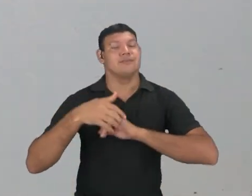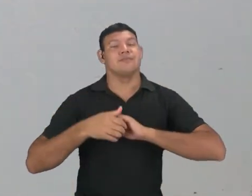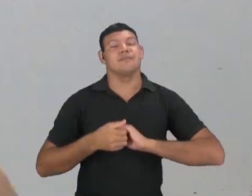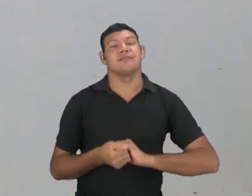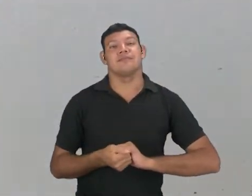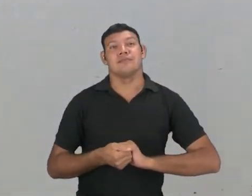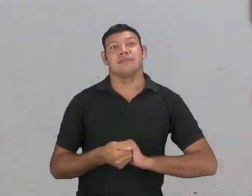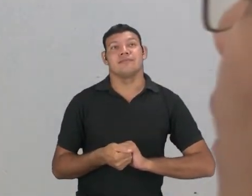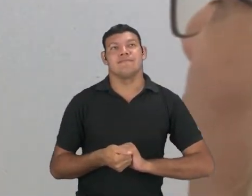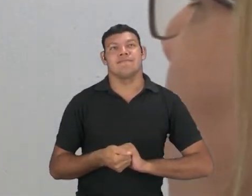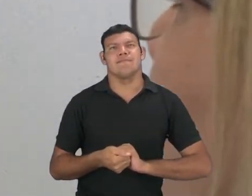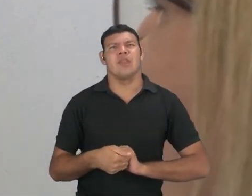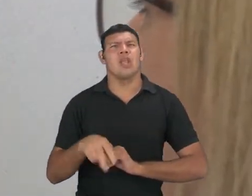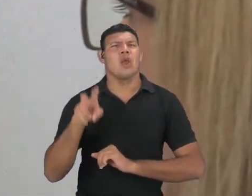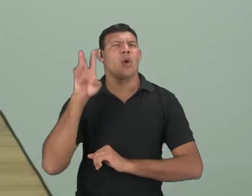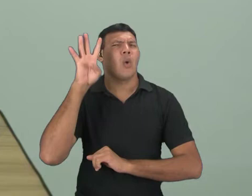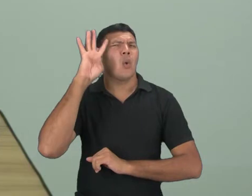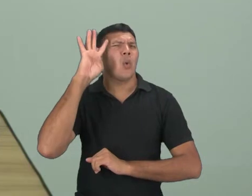4.632. Na